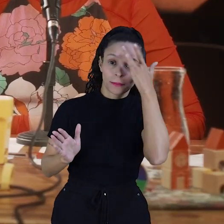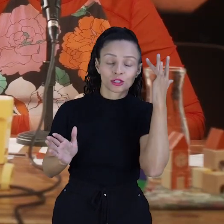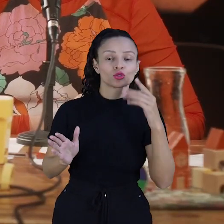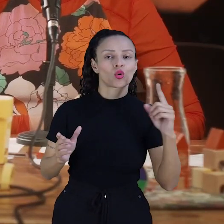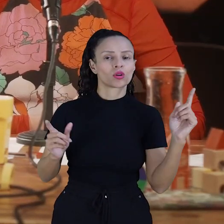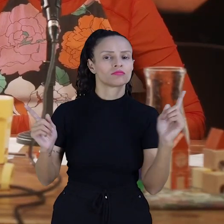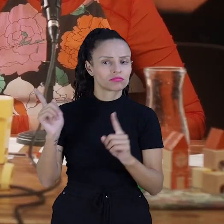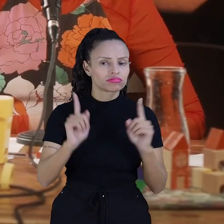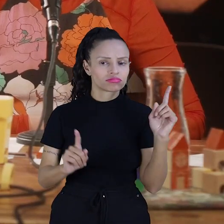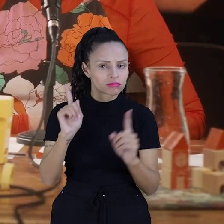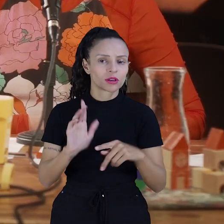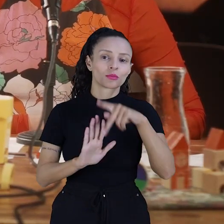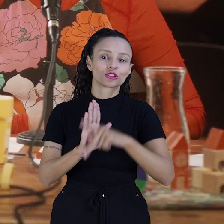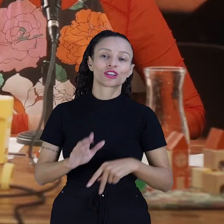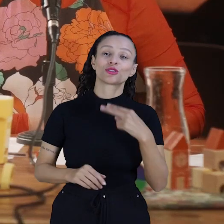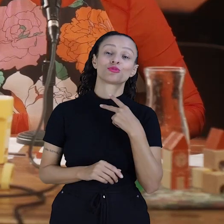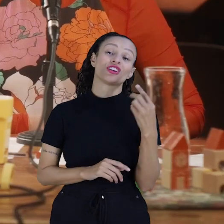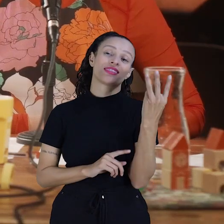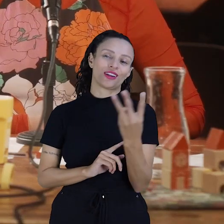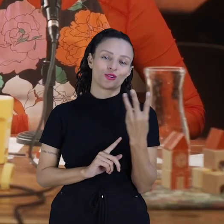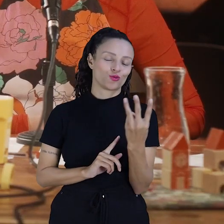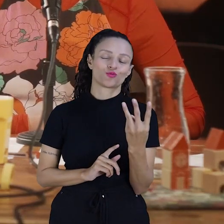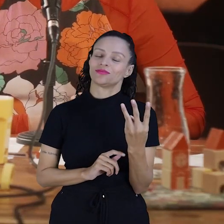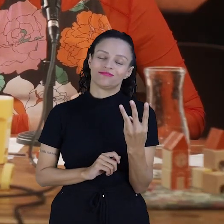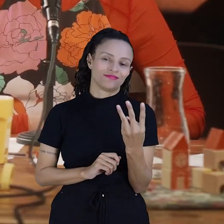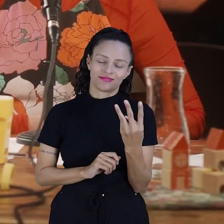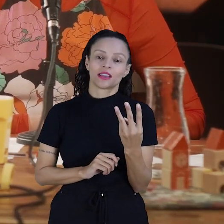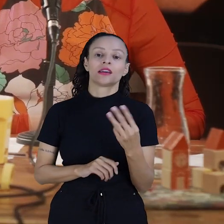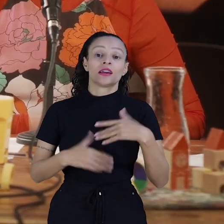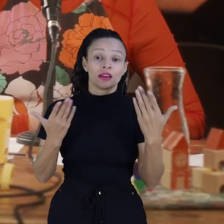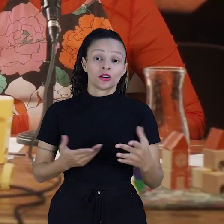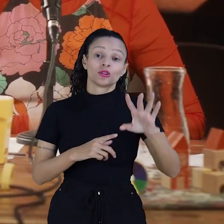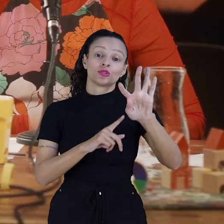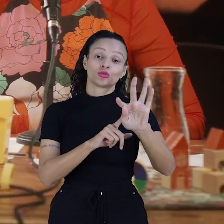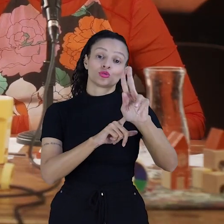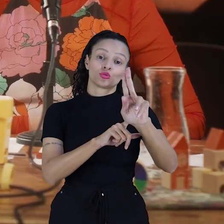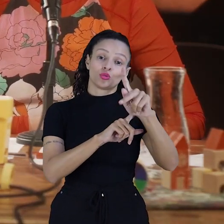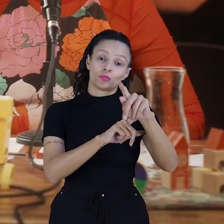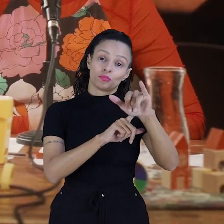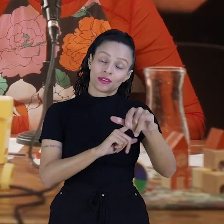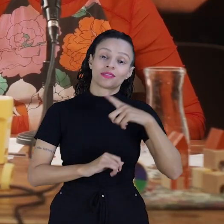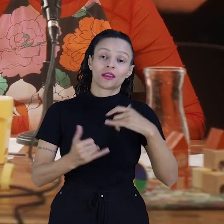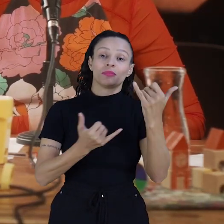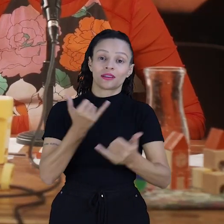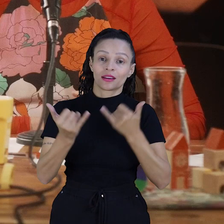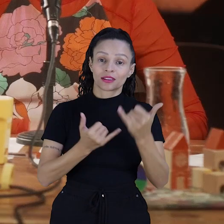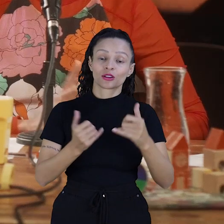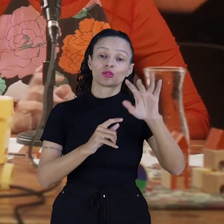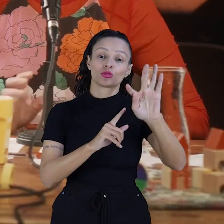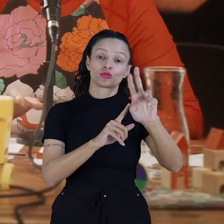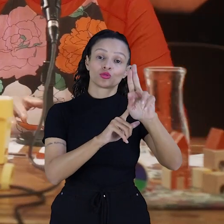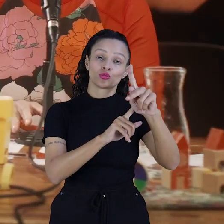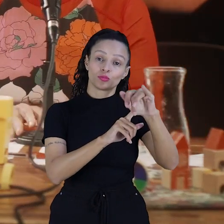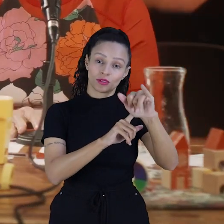tempo, pessoas foram se incorporando nesse projeto e a gente já não podia mais ser trio. Quando a gente trouxe o Tupi, tem uma brincadeira